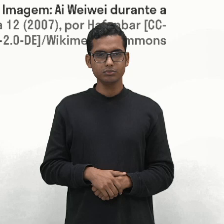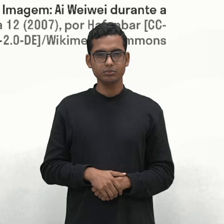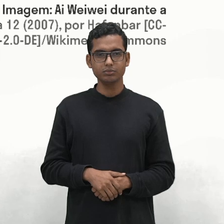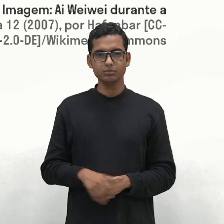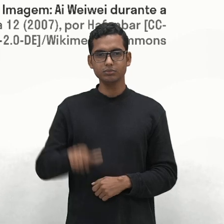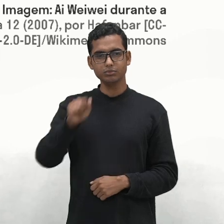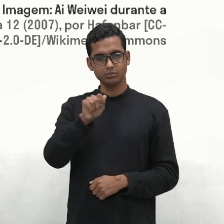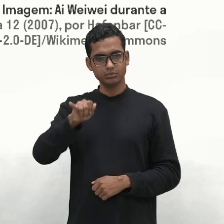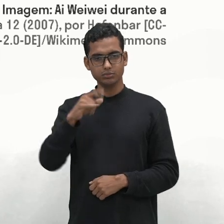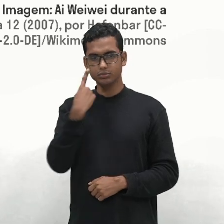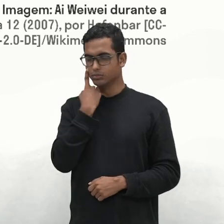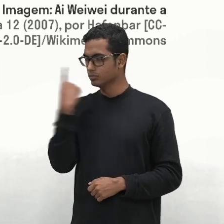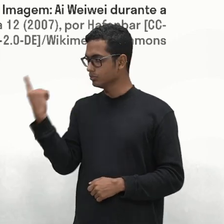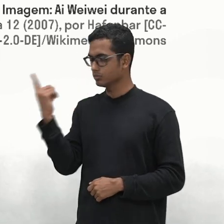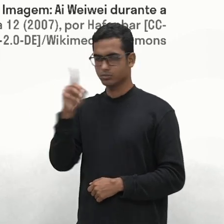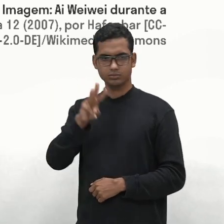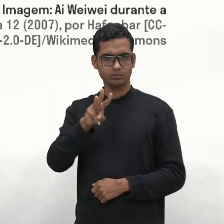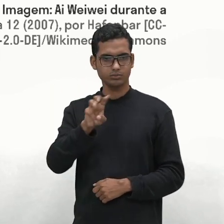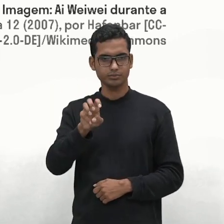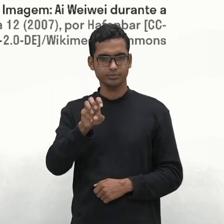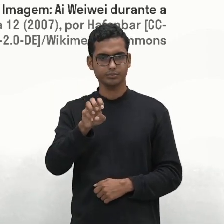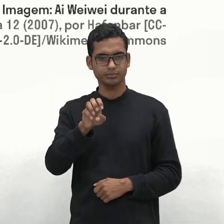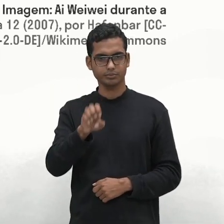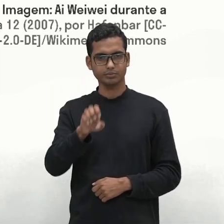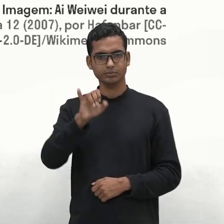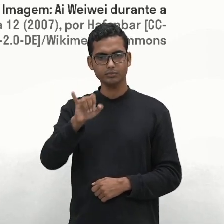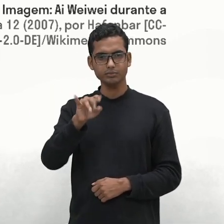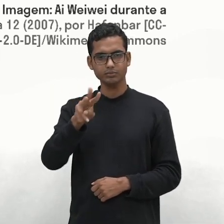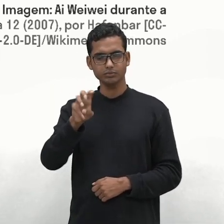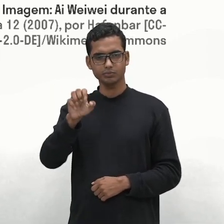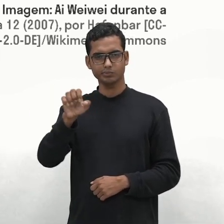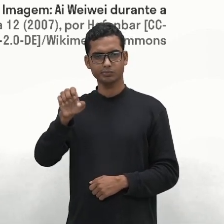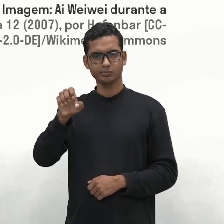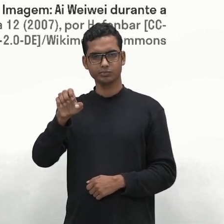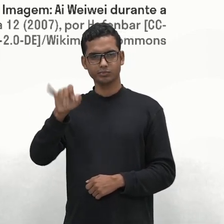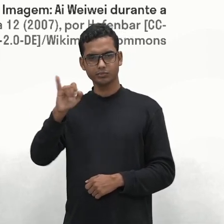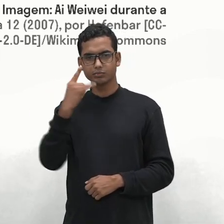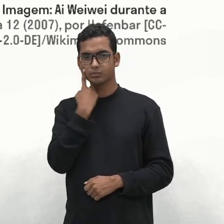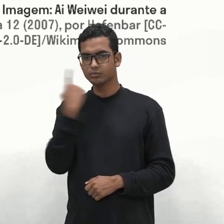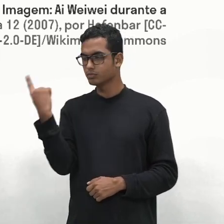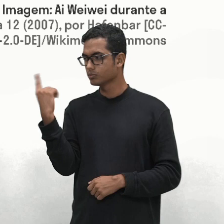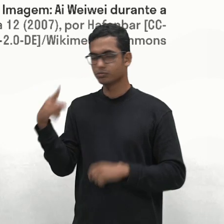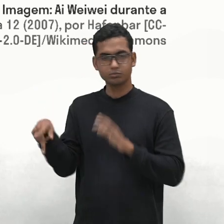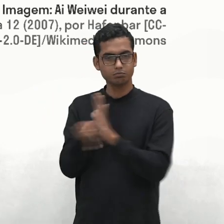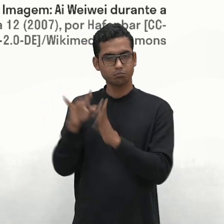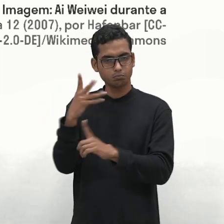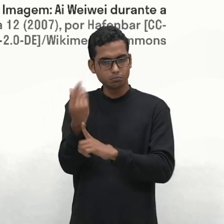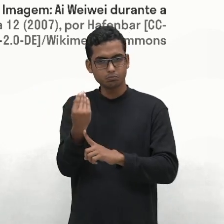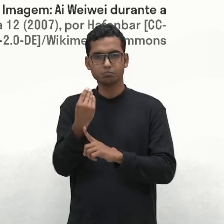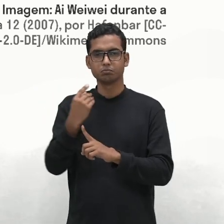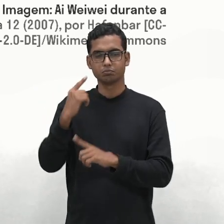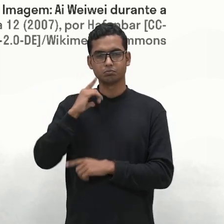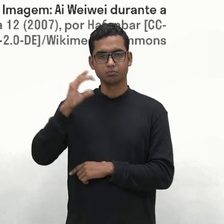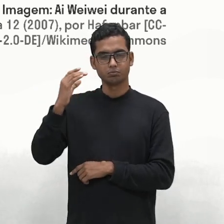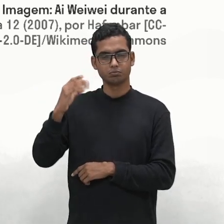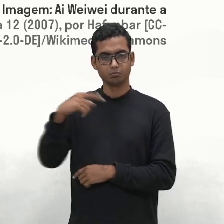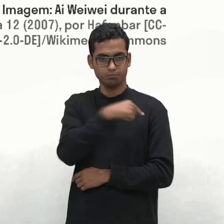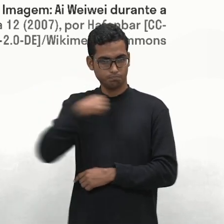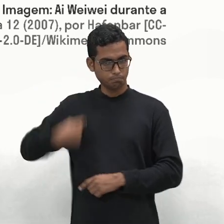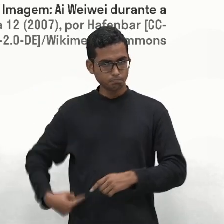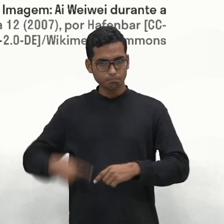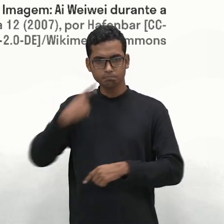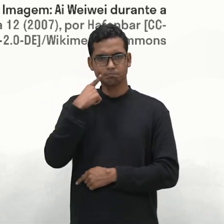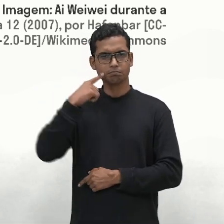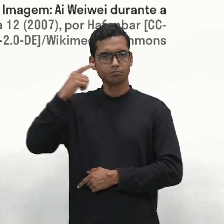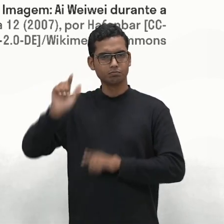justamente as questões dele, novamente vem as sociais, políticas, e utilizam o